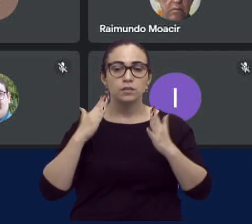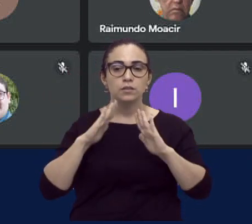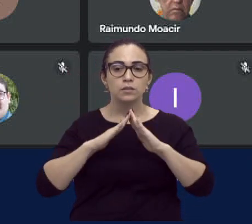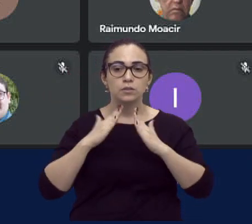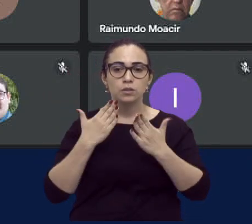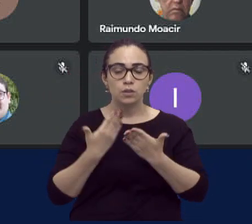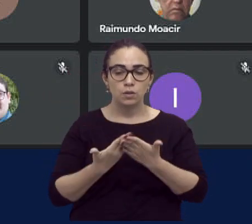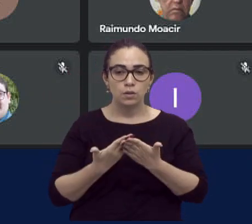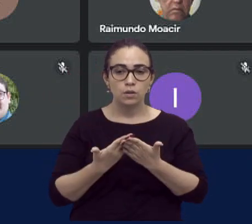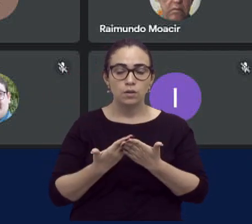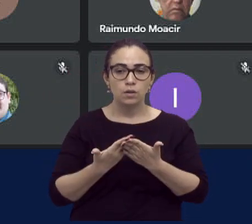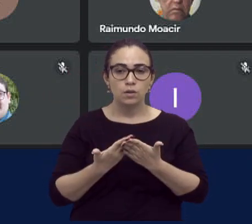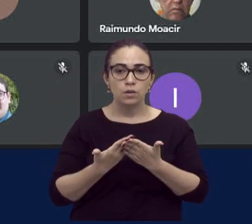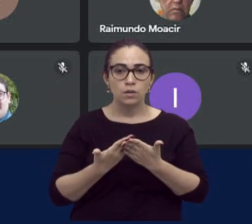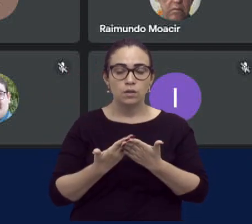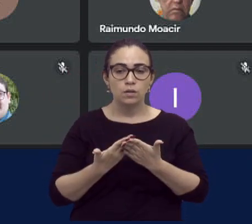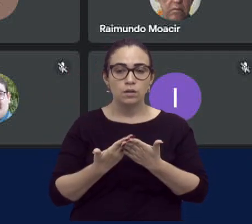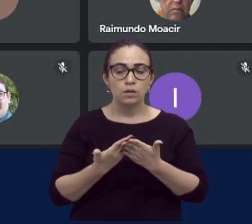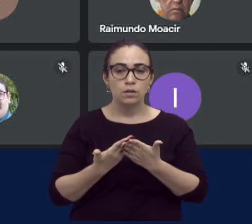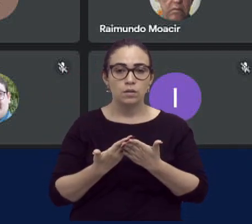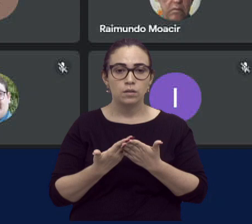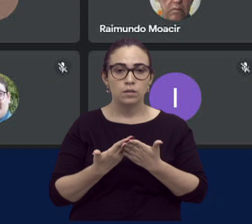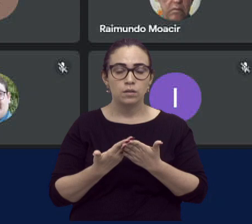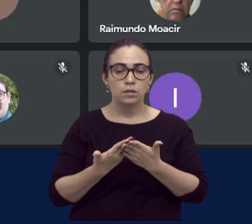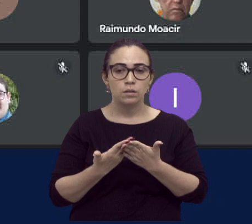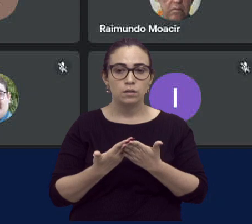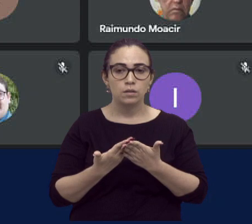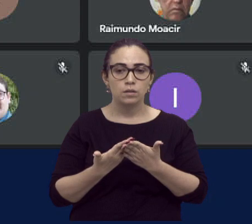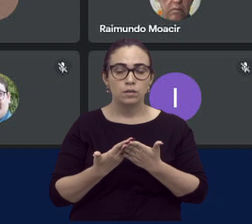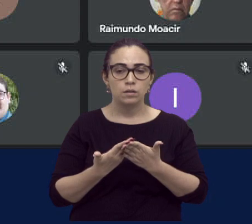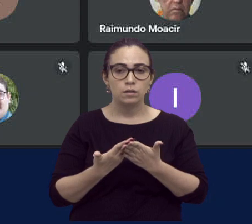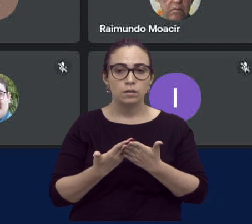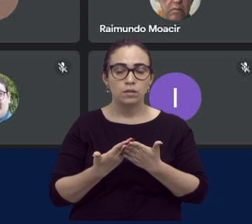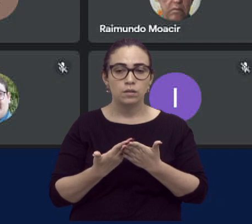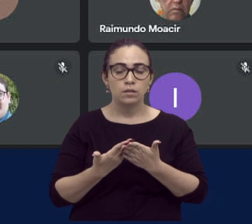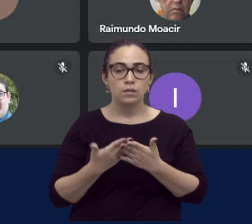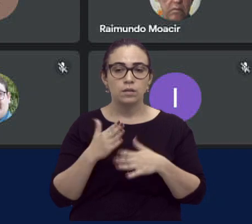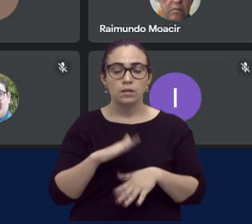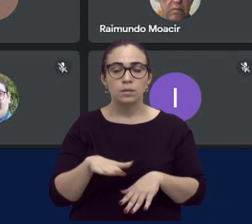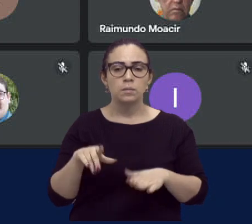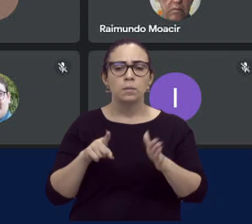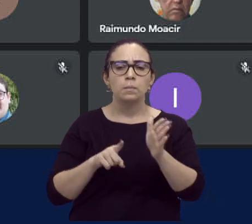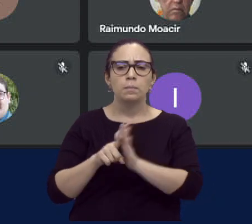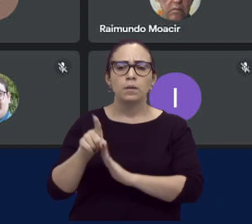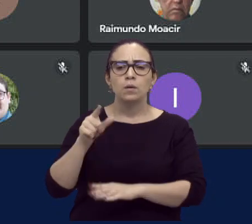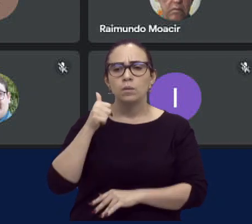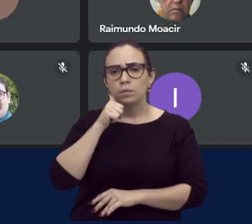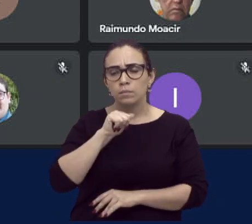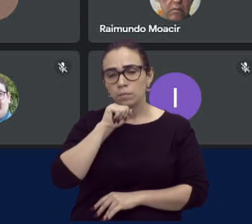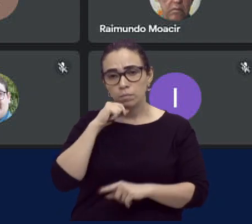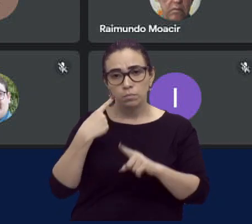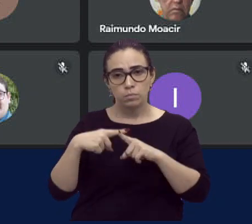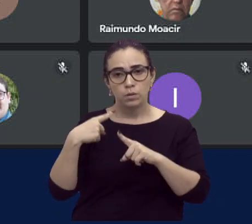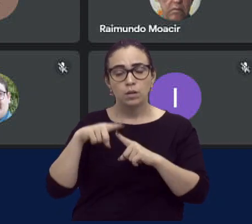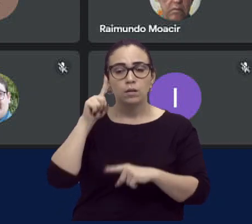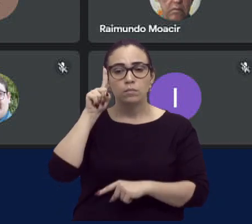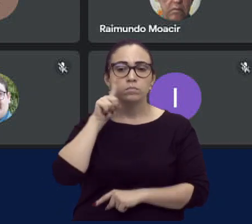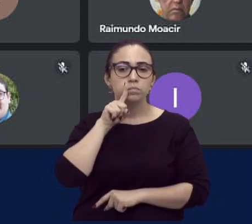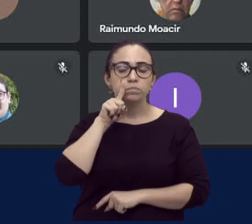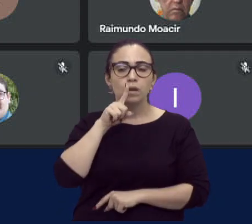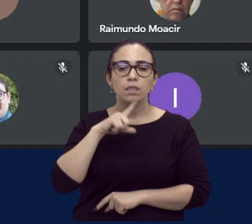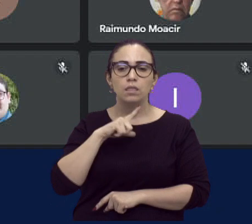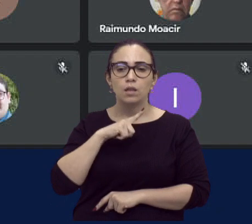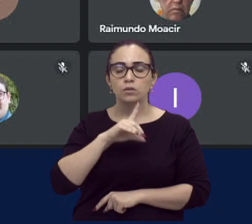escola de uma dessas crianças. E a criança chega para a mãe e diz assim, mãe, que lá nos Estados Unidos tem um dia,